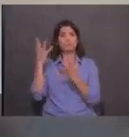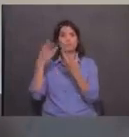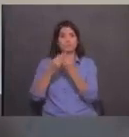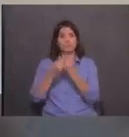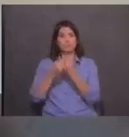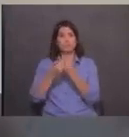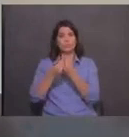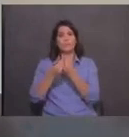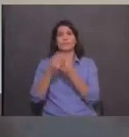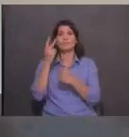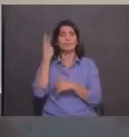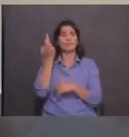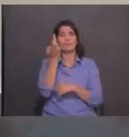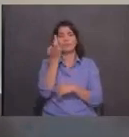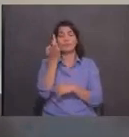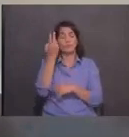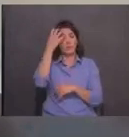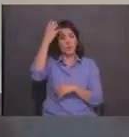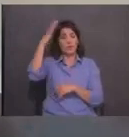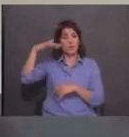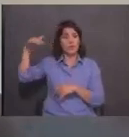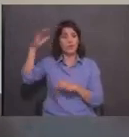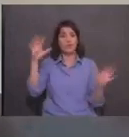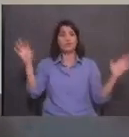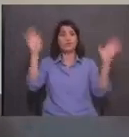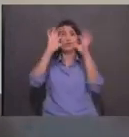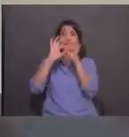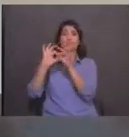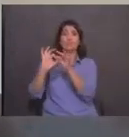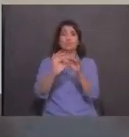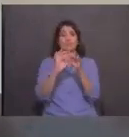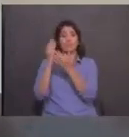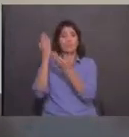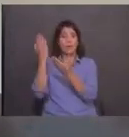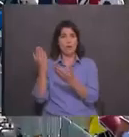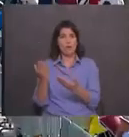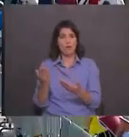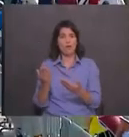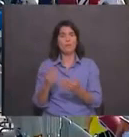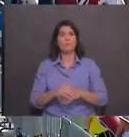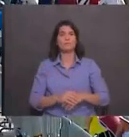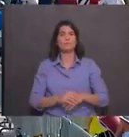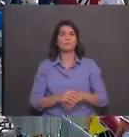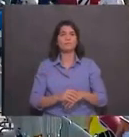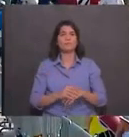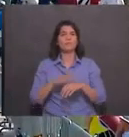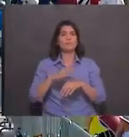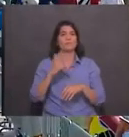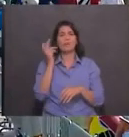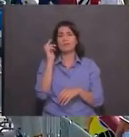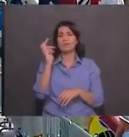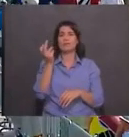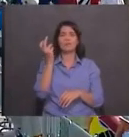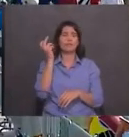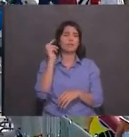convosco vive e reina na unidade do Espírito Santo, por todos os